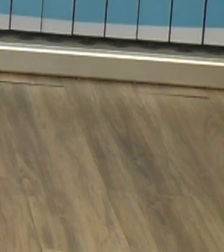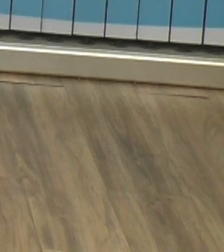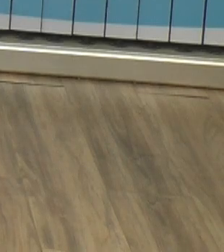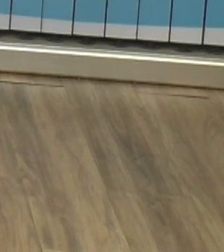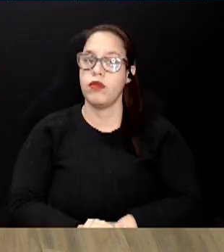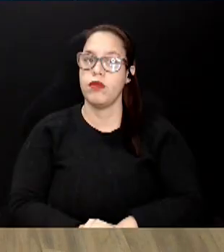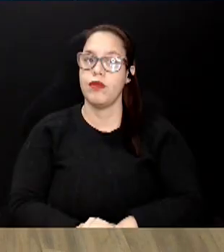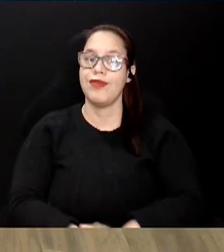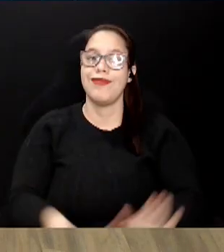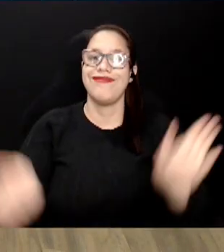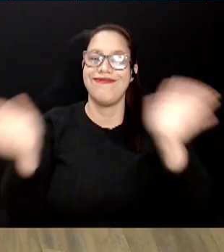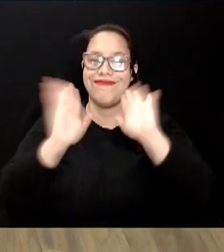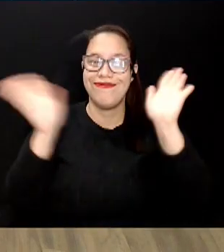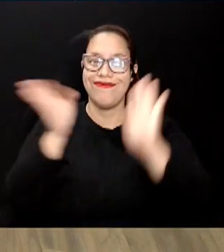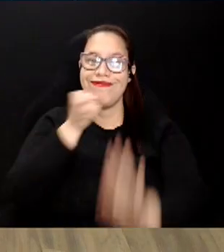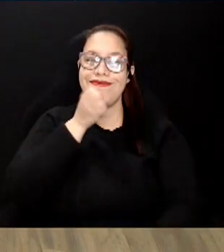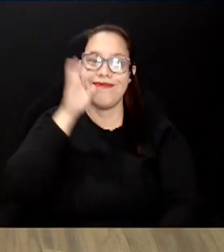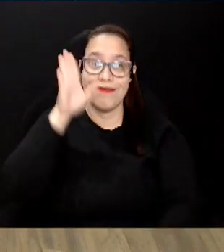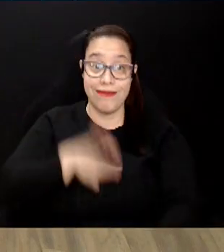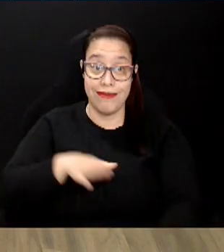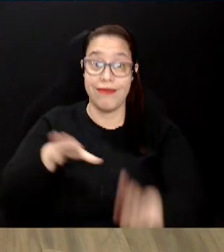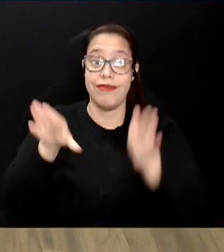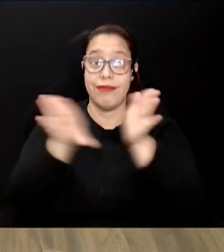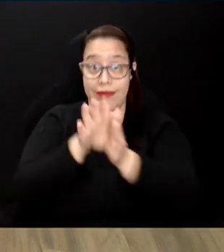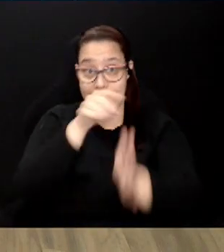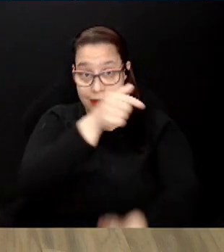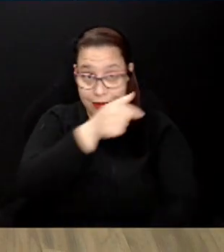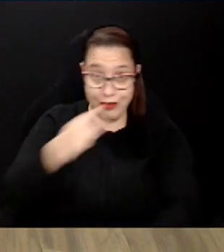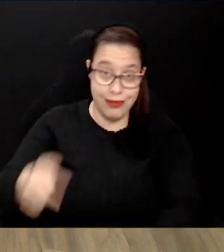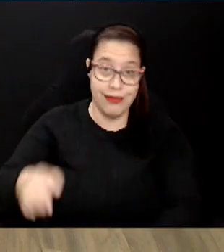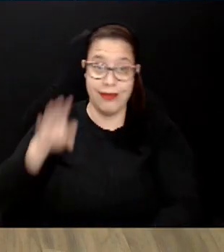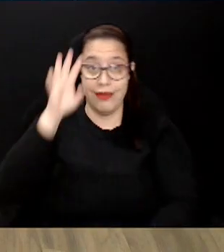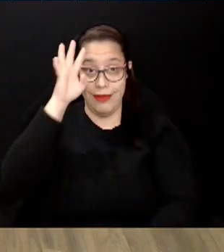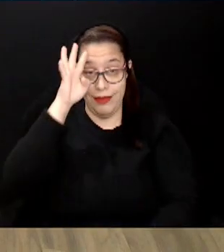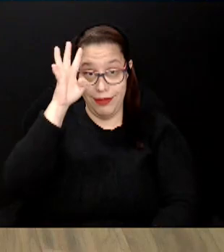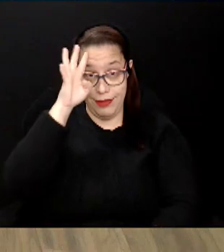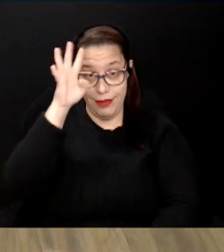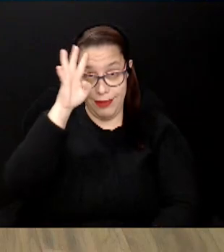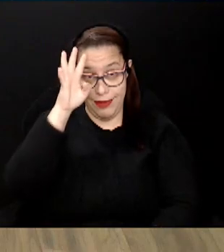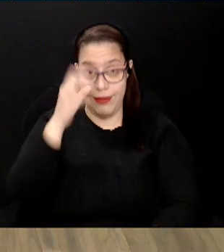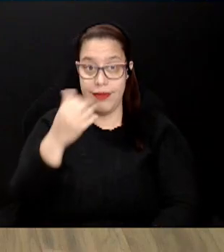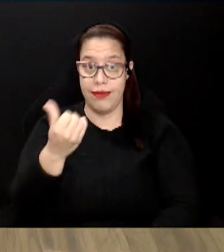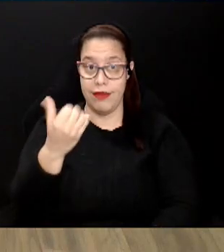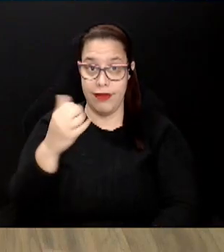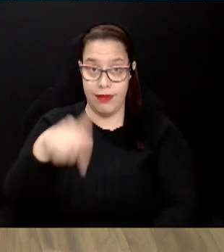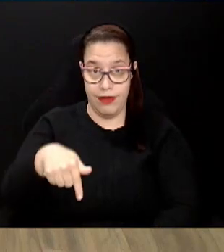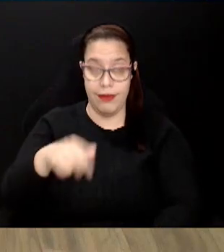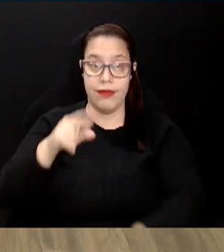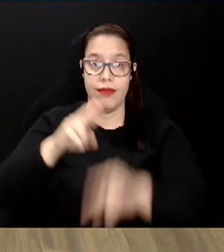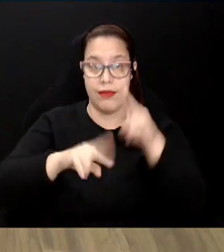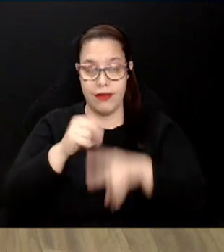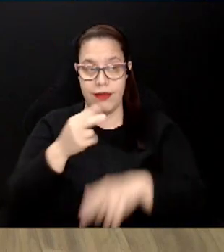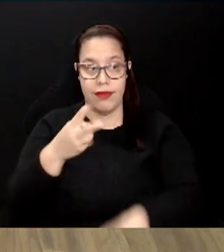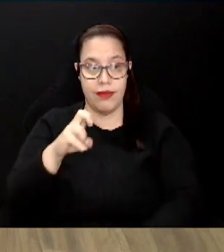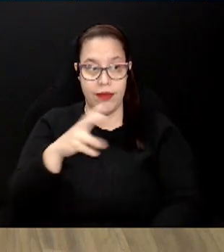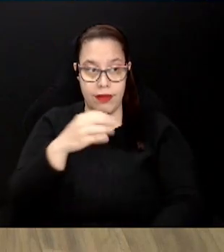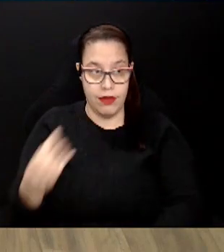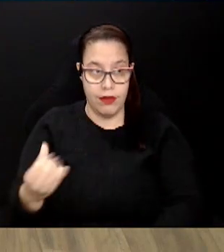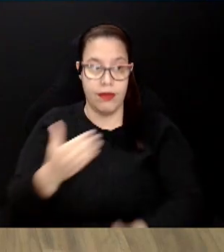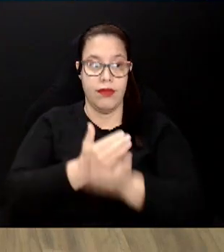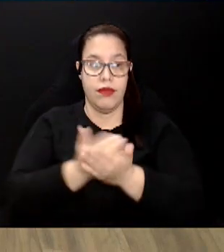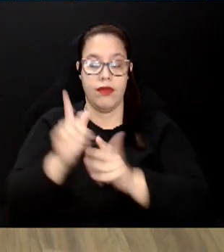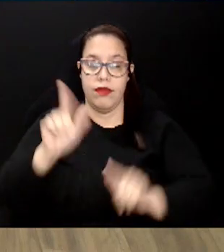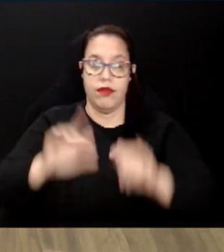Olá, boa tarde. Chegamos ao meio da semana, quarta-feira, 17 de junho de 2026. Começa agora o